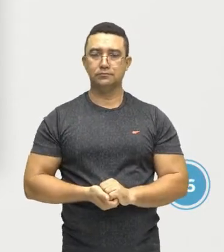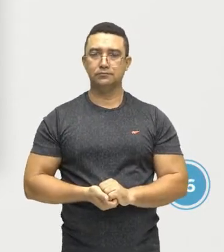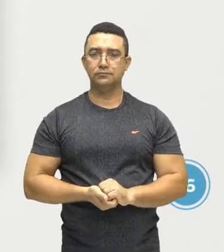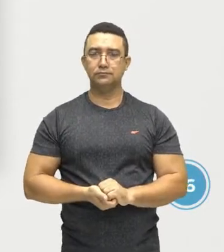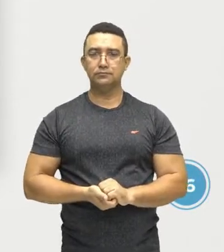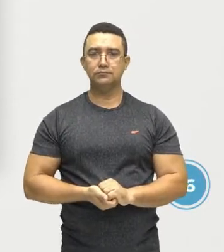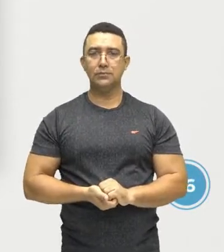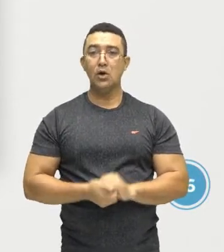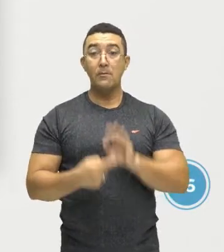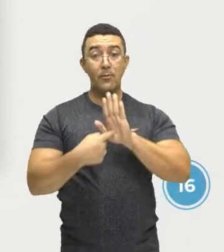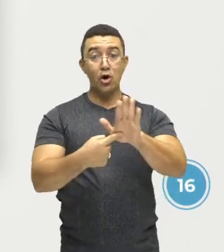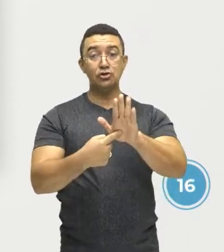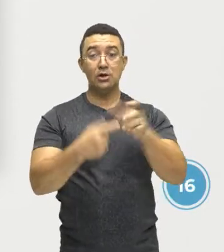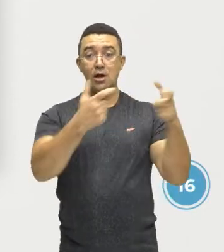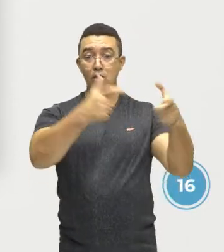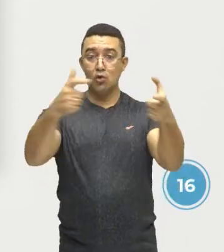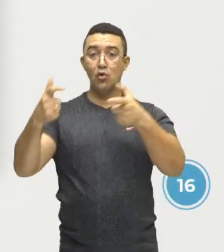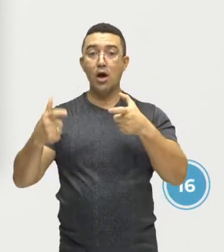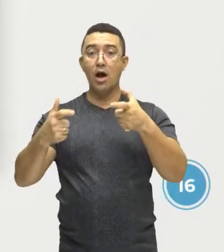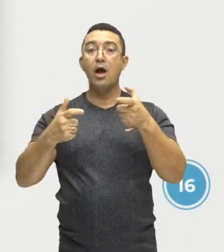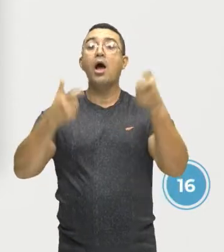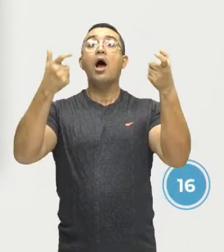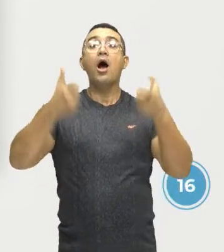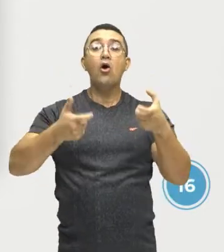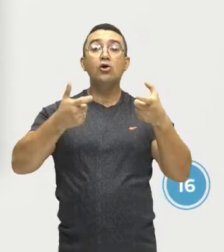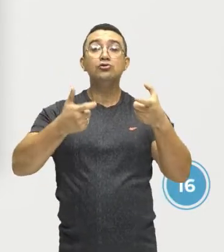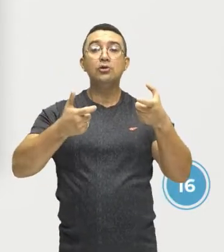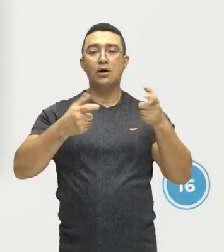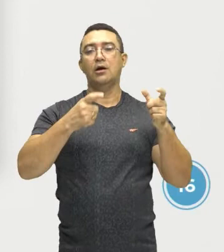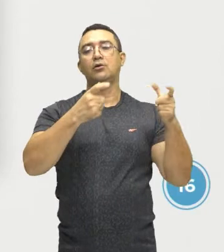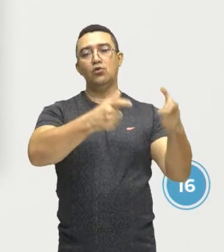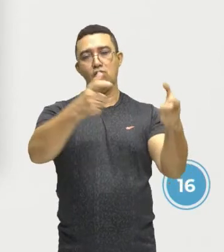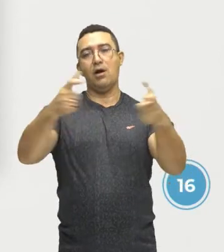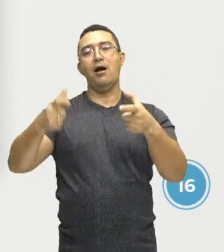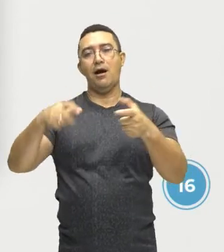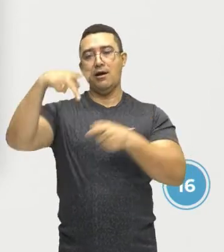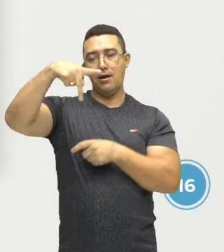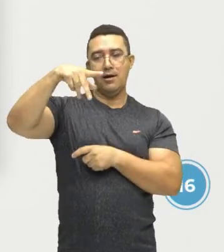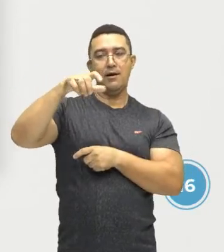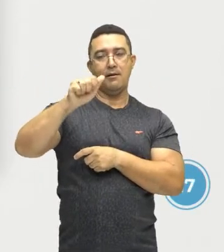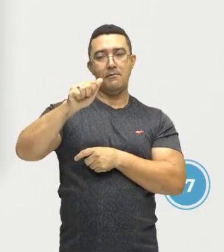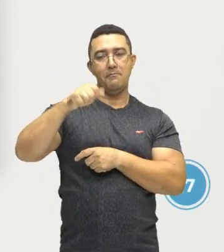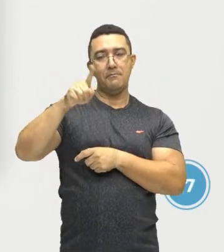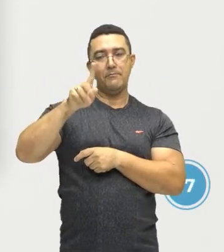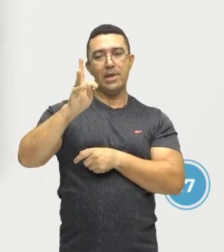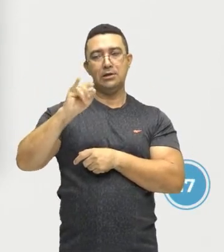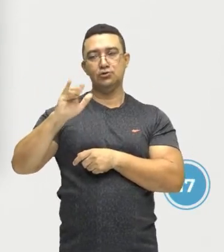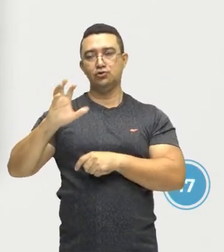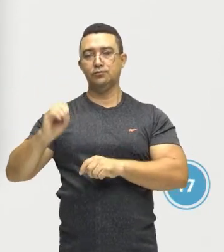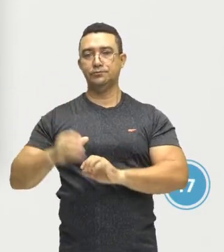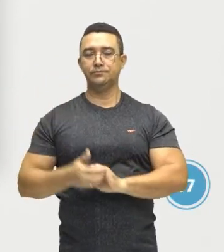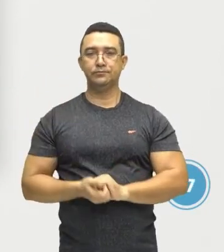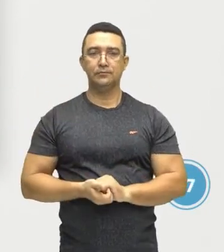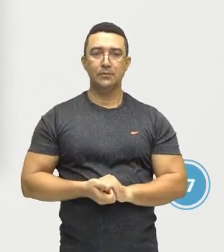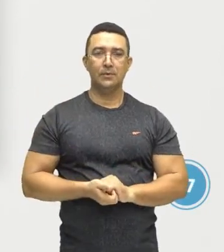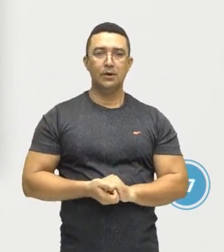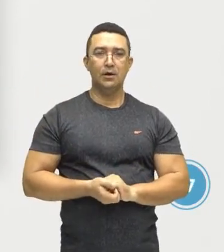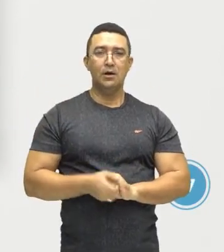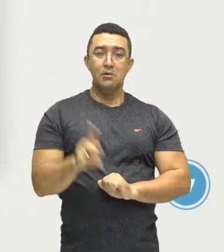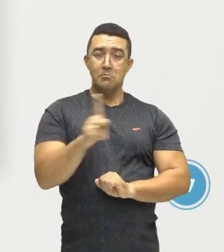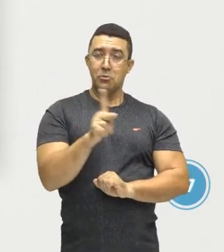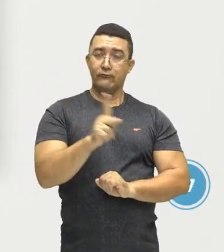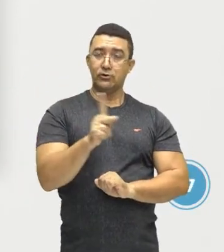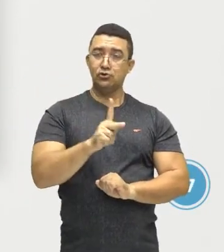lugar. Bacana. Falamos aí que vai indicar tempo ou lugar. Prosseguindo, olha só. Os